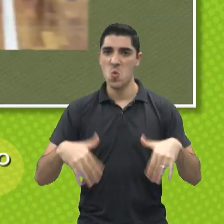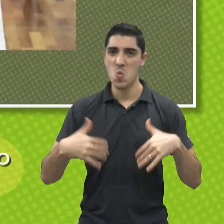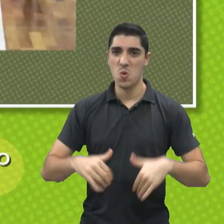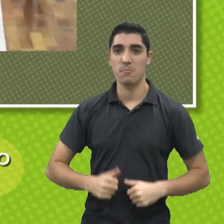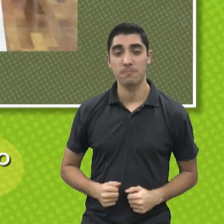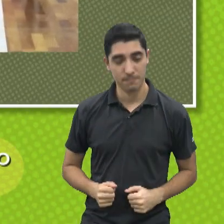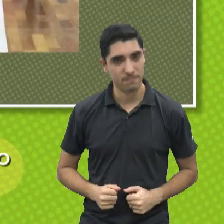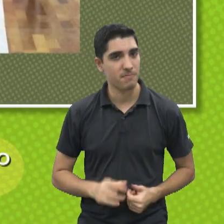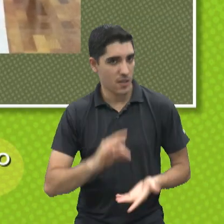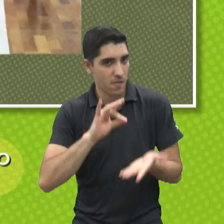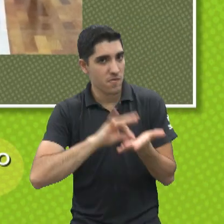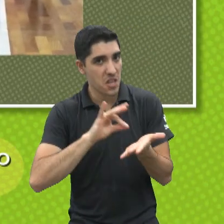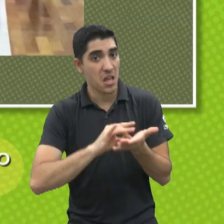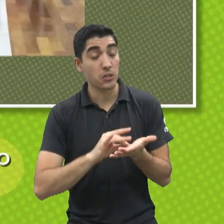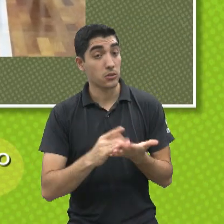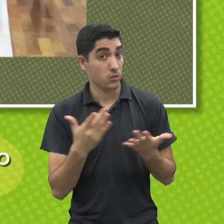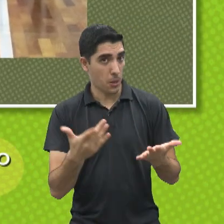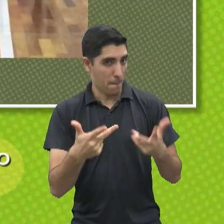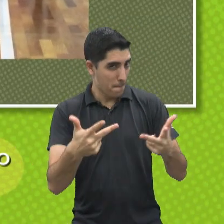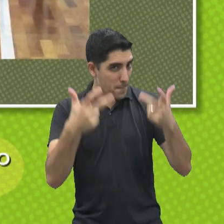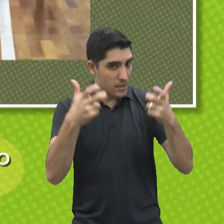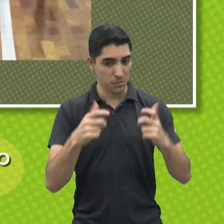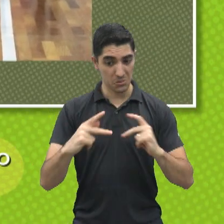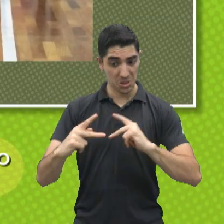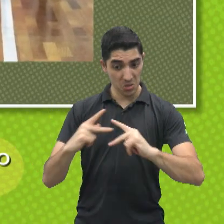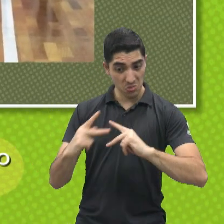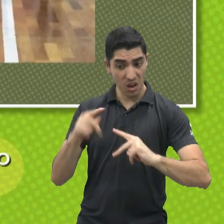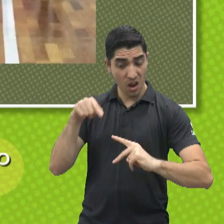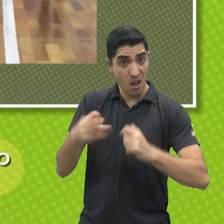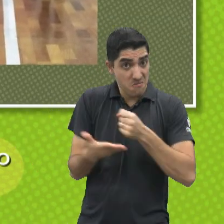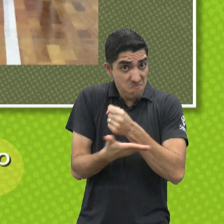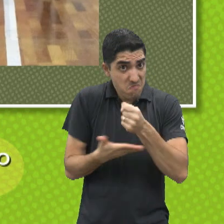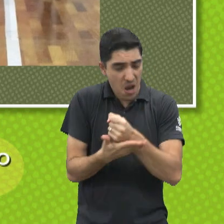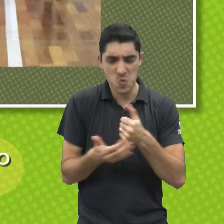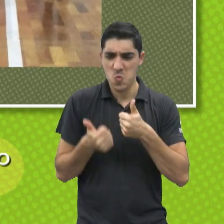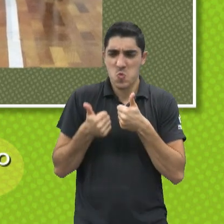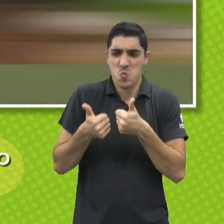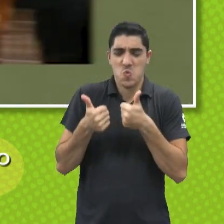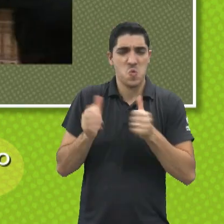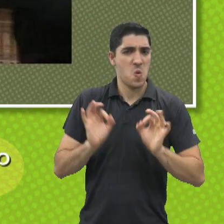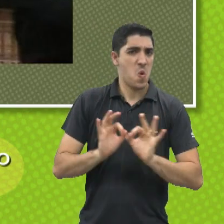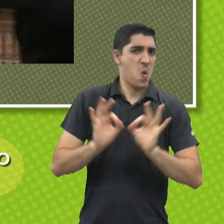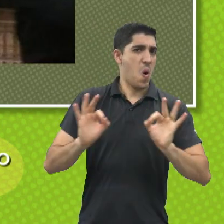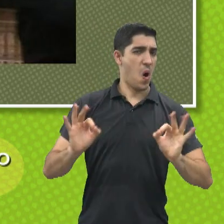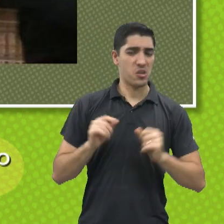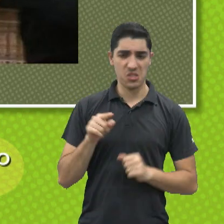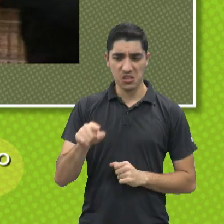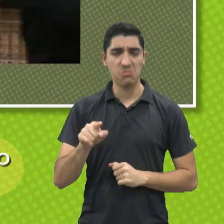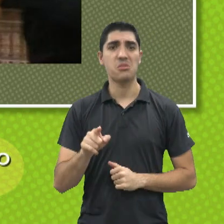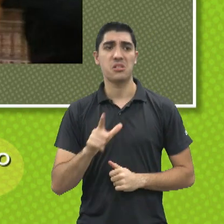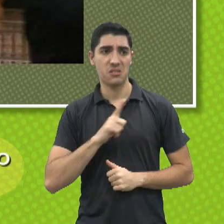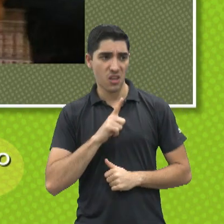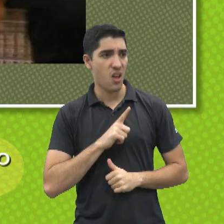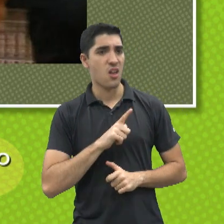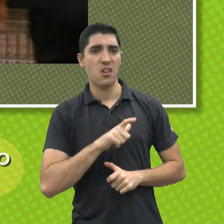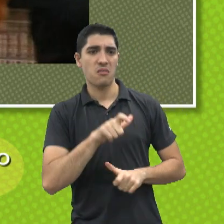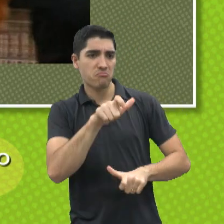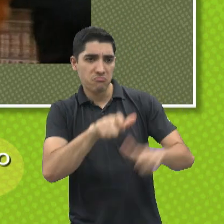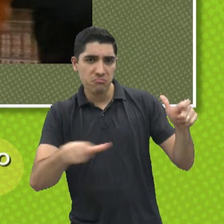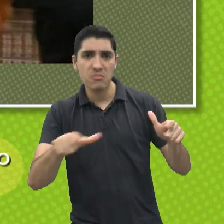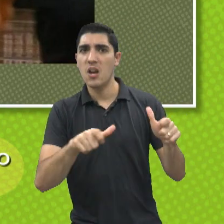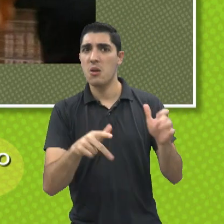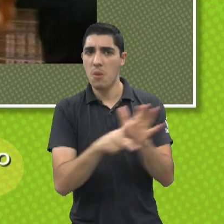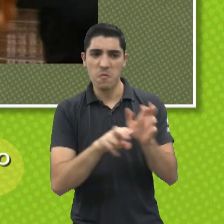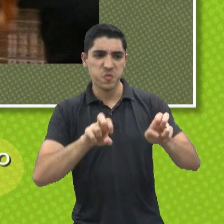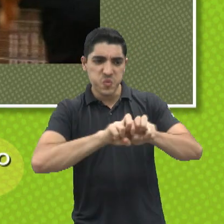e isso mostra a força da base do time joseense também, revelando atletas dentro do futsal, projetando agora para o cenário nacional. E o